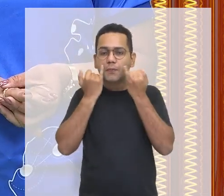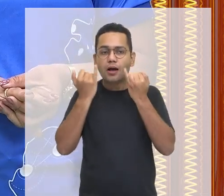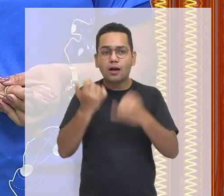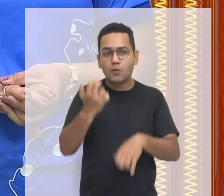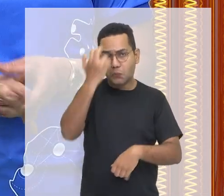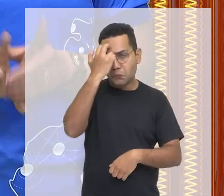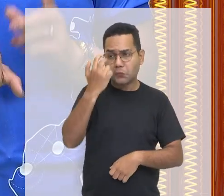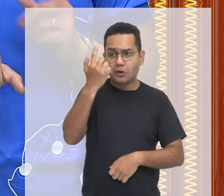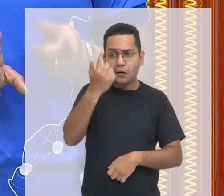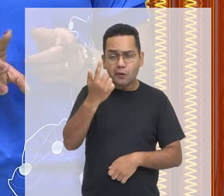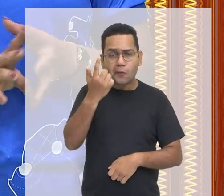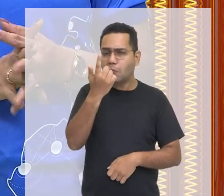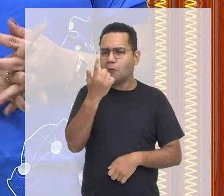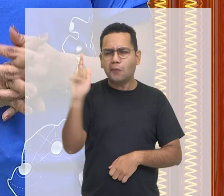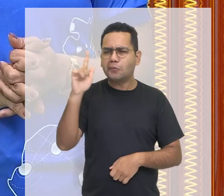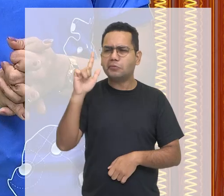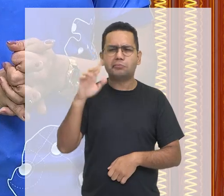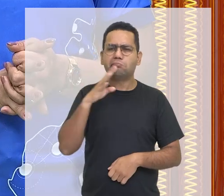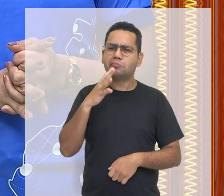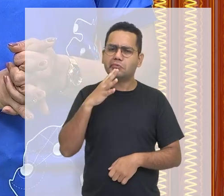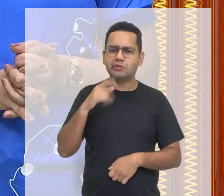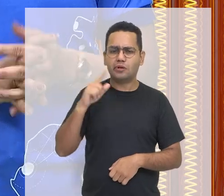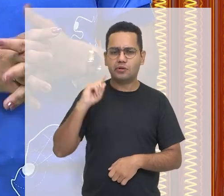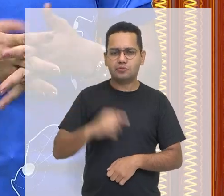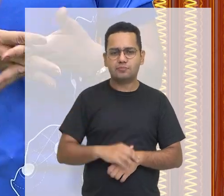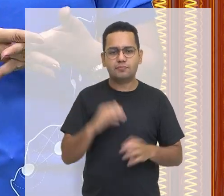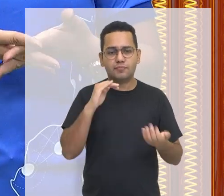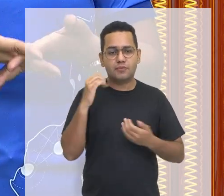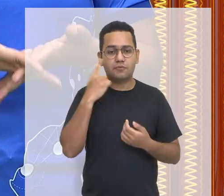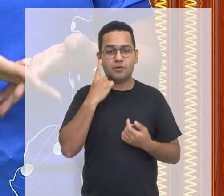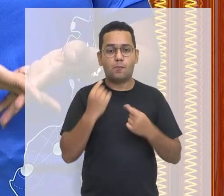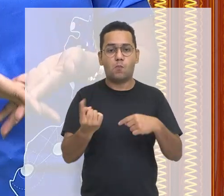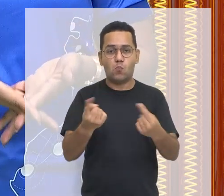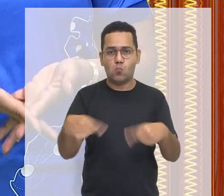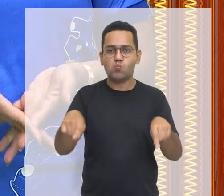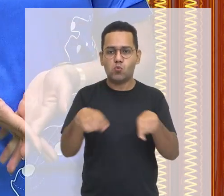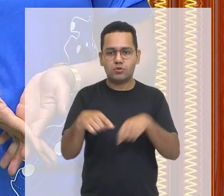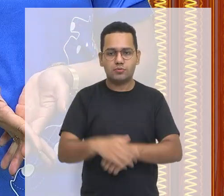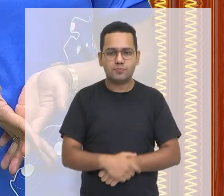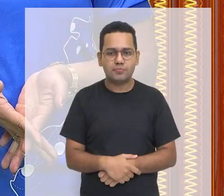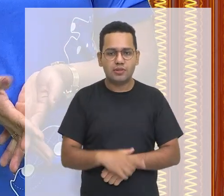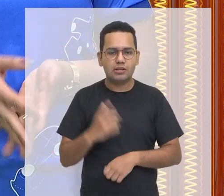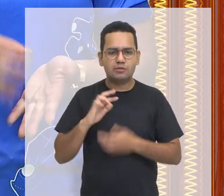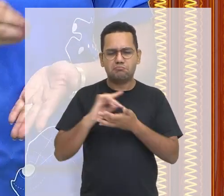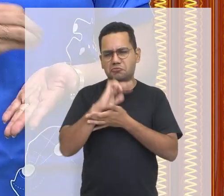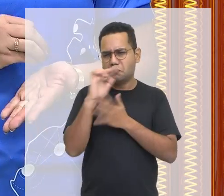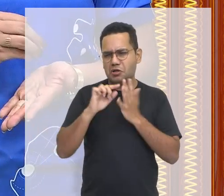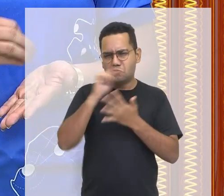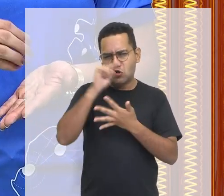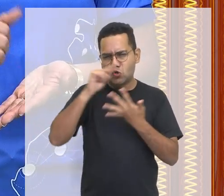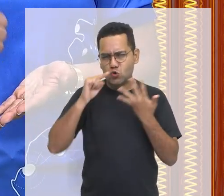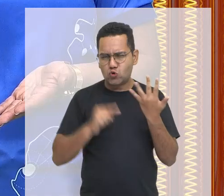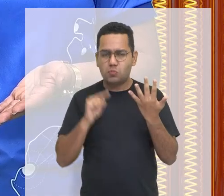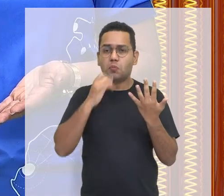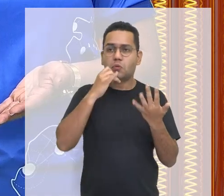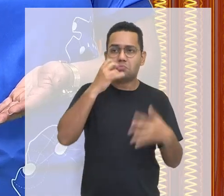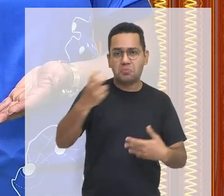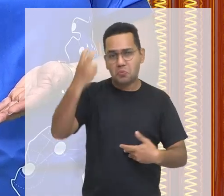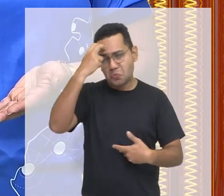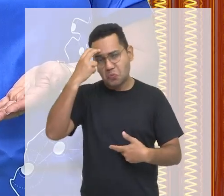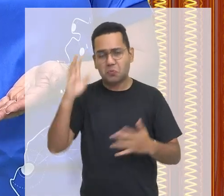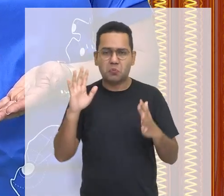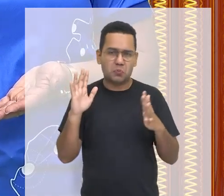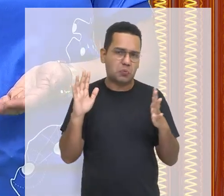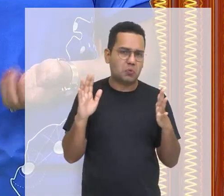não conhecíamos. Também temos a questão da música, com a popularização de gêneros musicais de diversas culturas, como